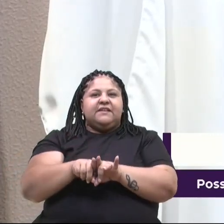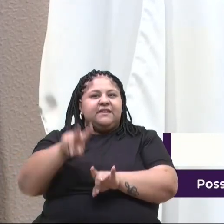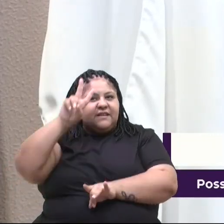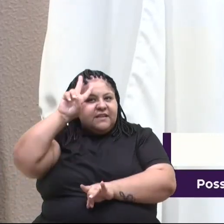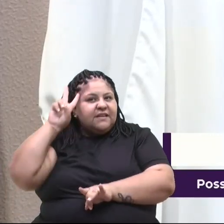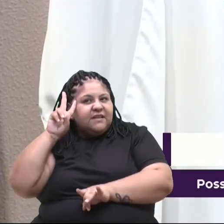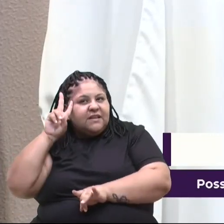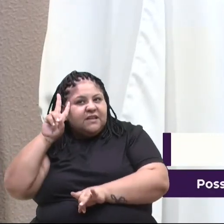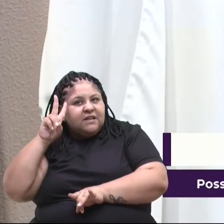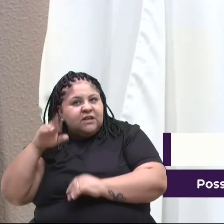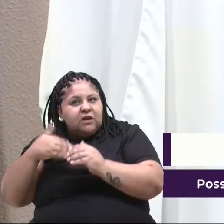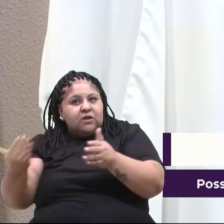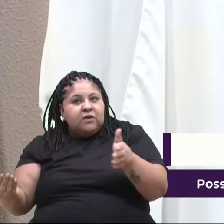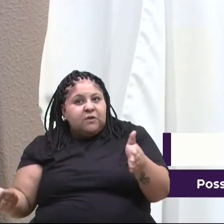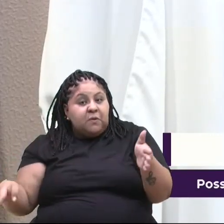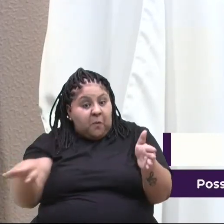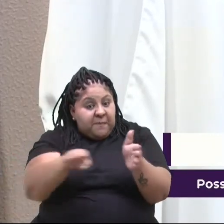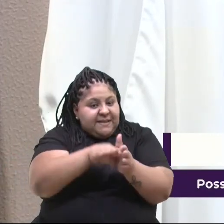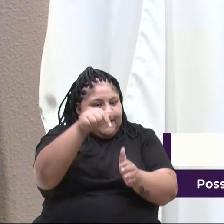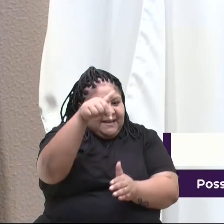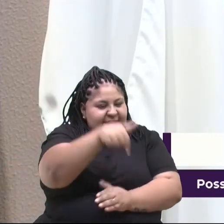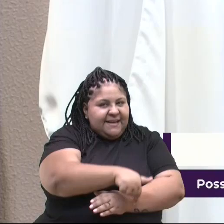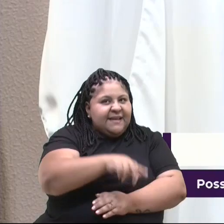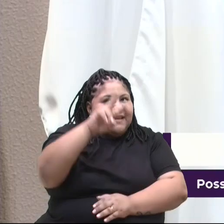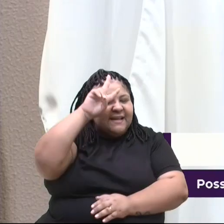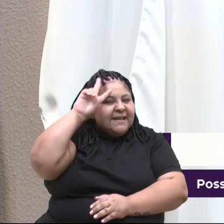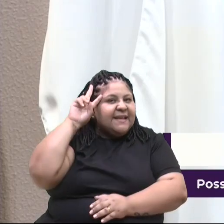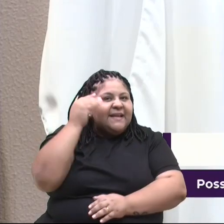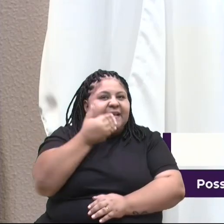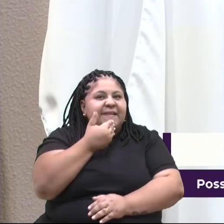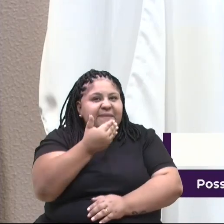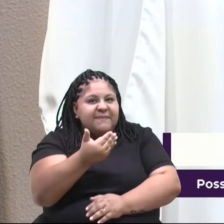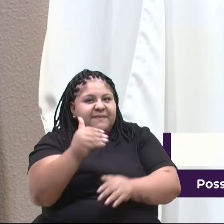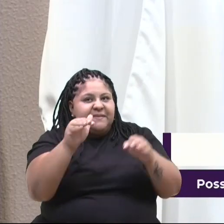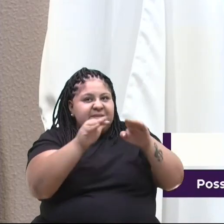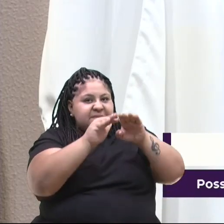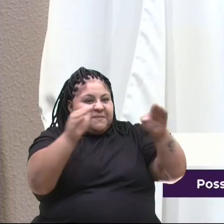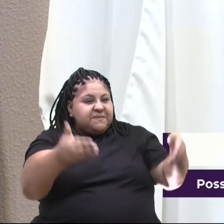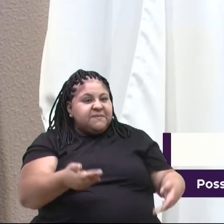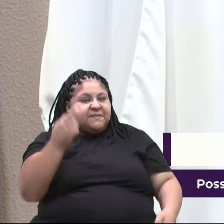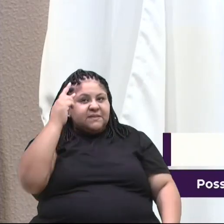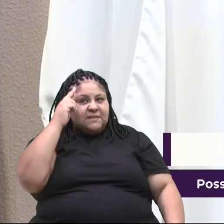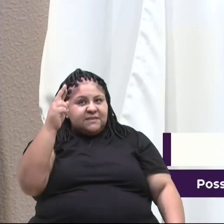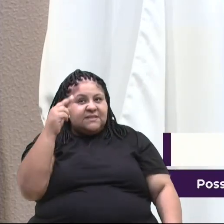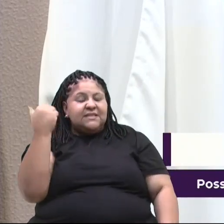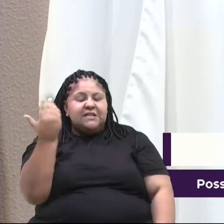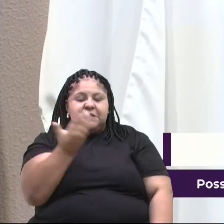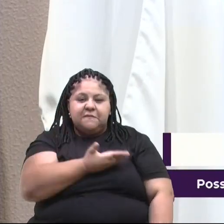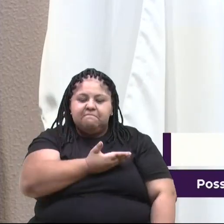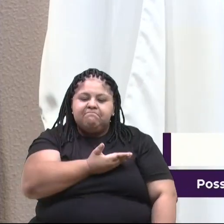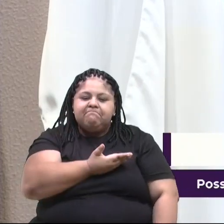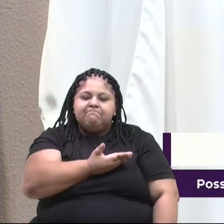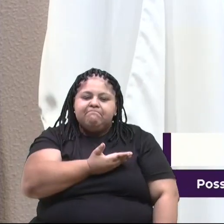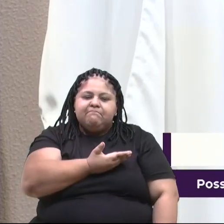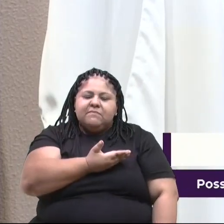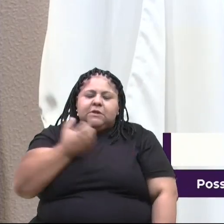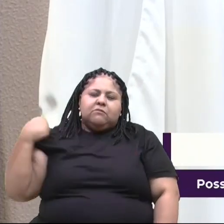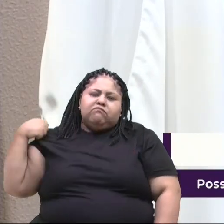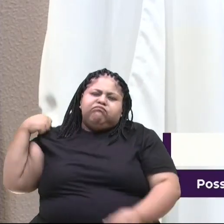nessa casa, estreando, ele pediu que eu estivesse na mesa diretora com ele, e isso trouxe uma